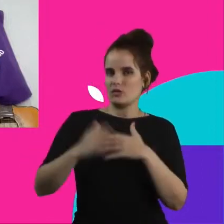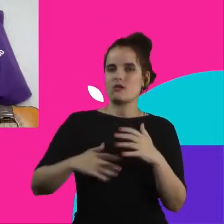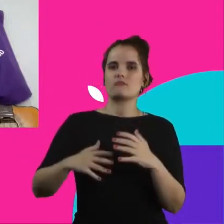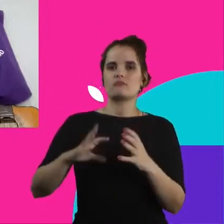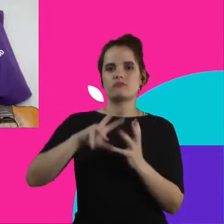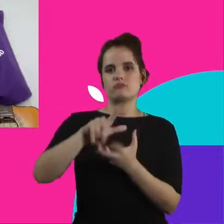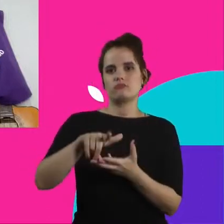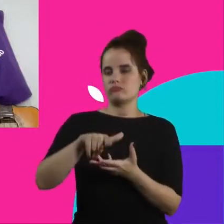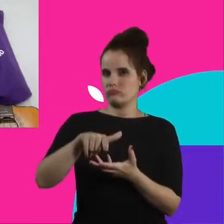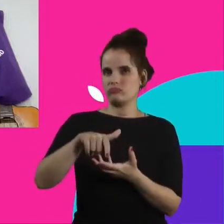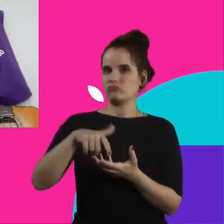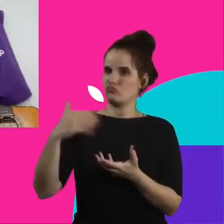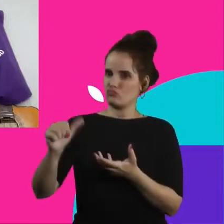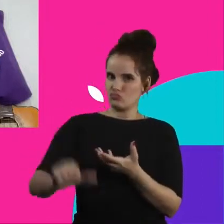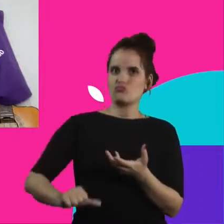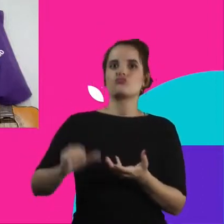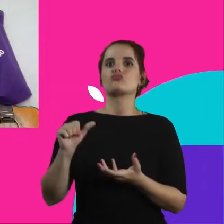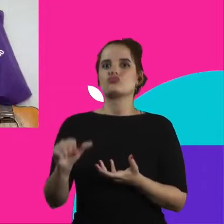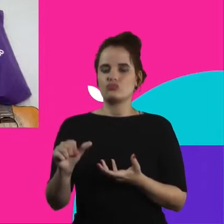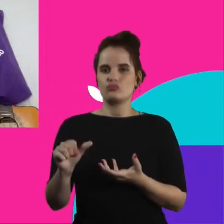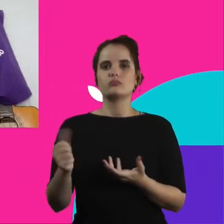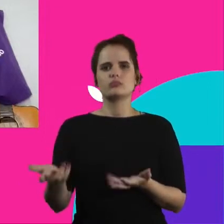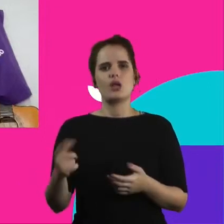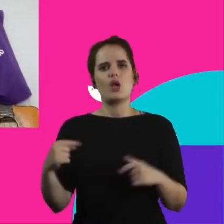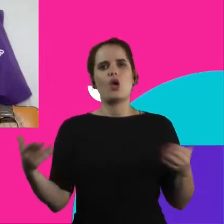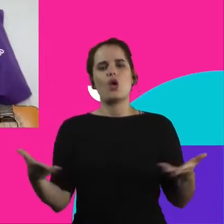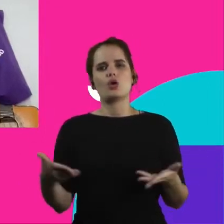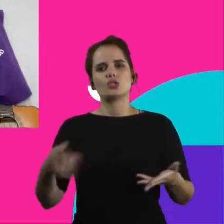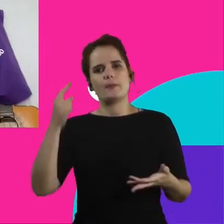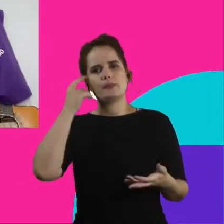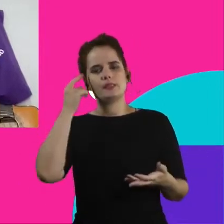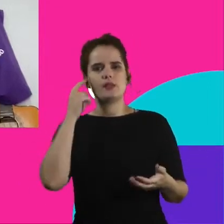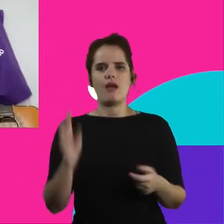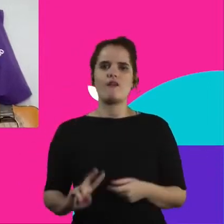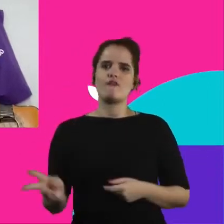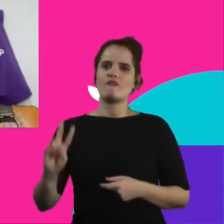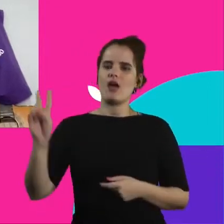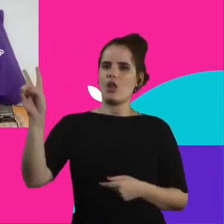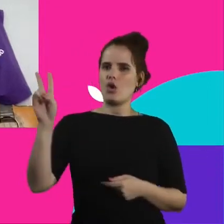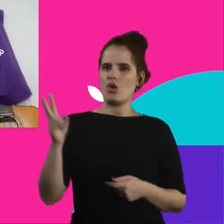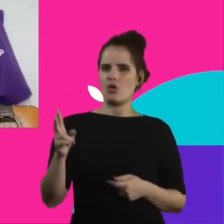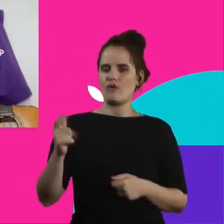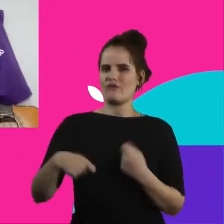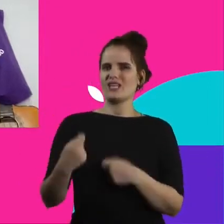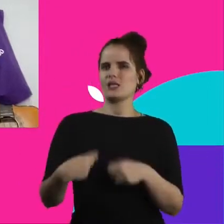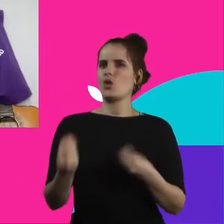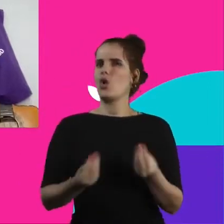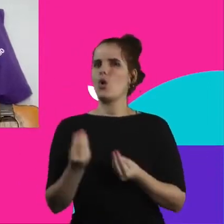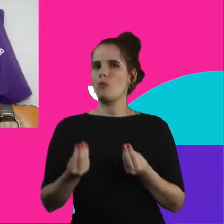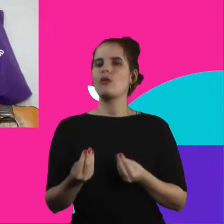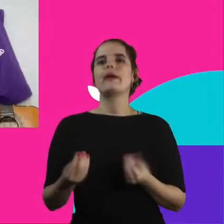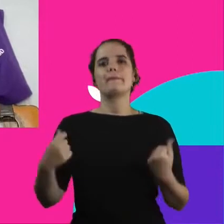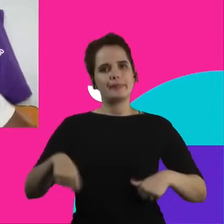e não que degenerem, né? Hoje a gente pensa, puxa, como é que você cria valor financeiro? Você vai numa mata, você tem que derrubar, você